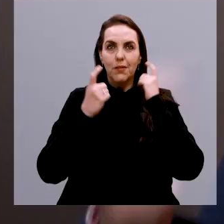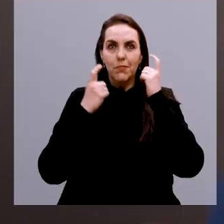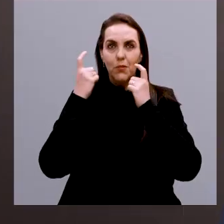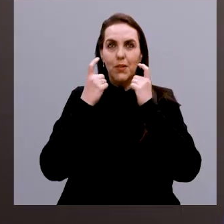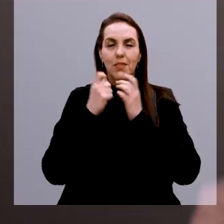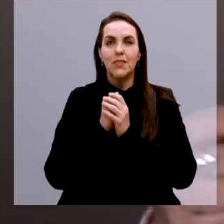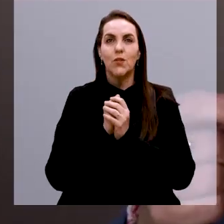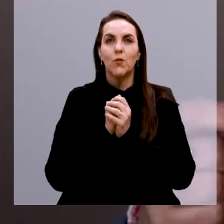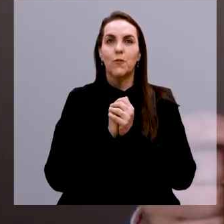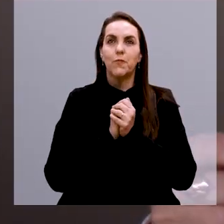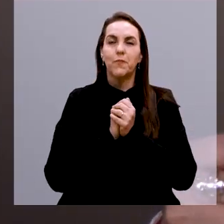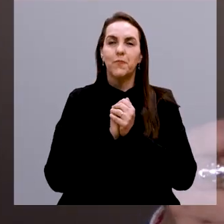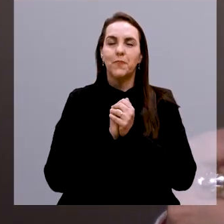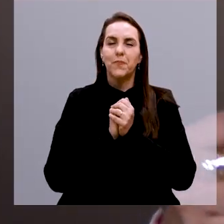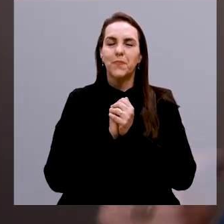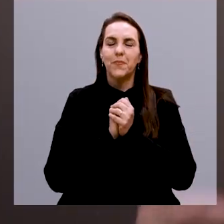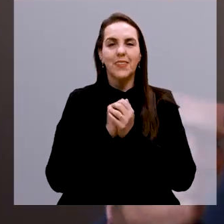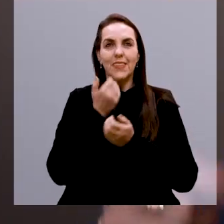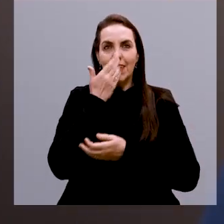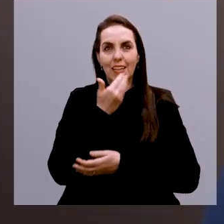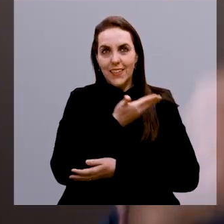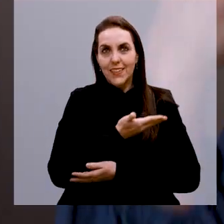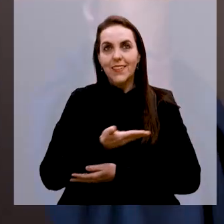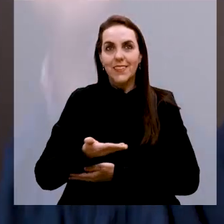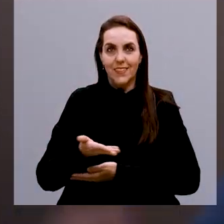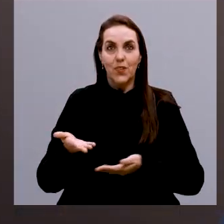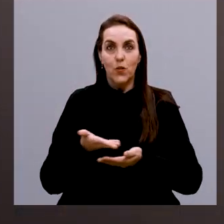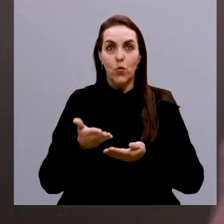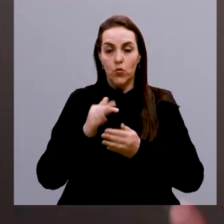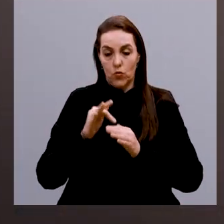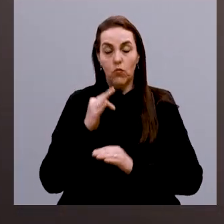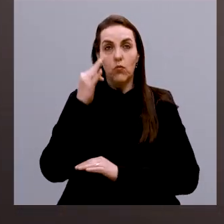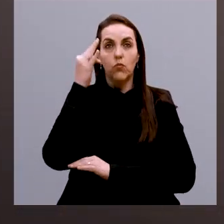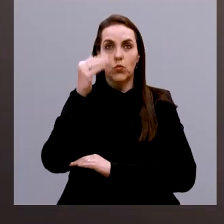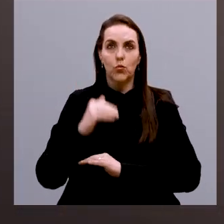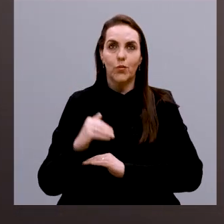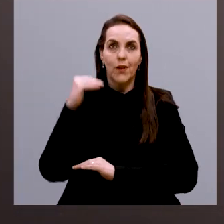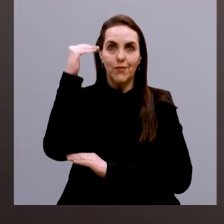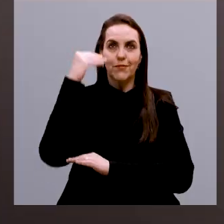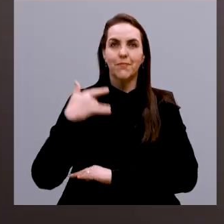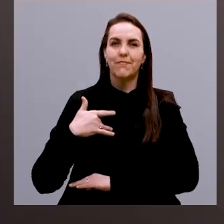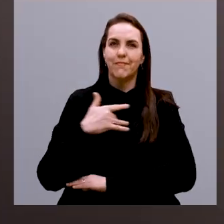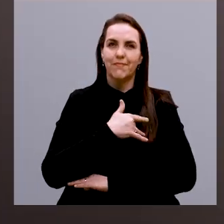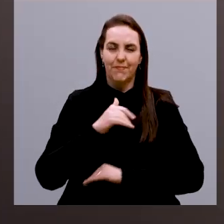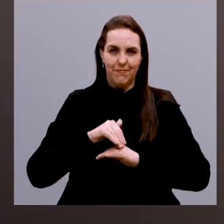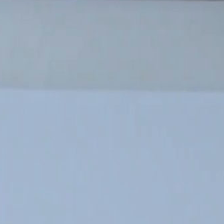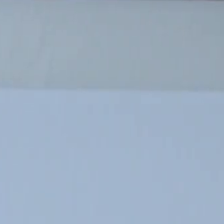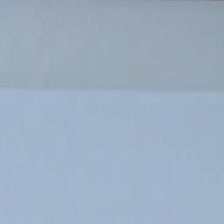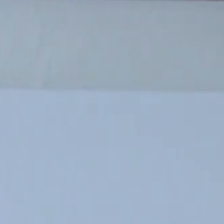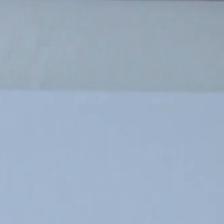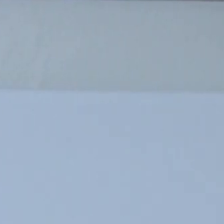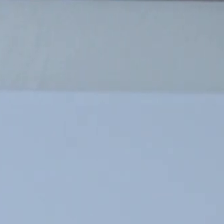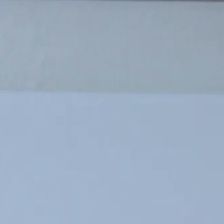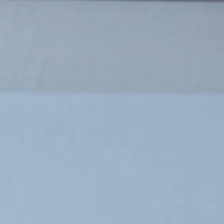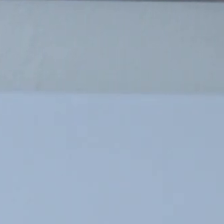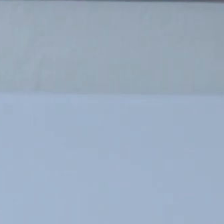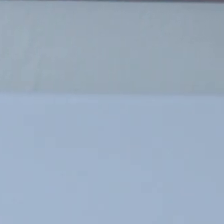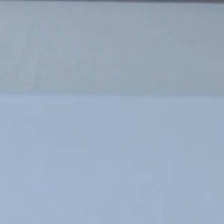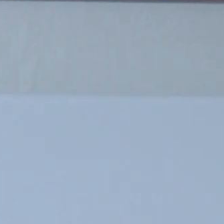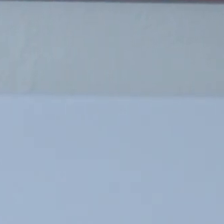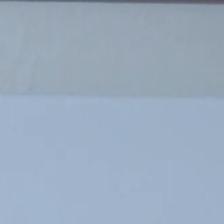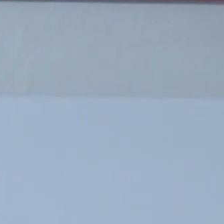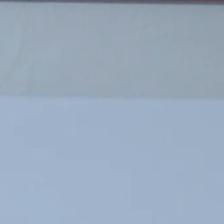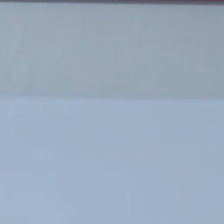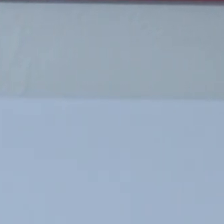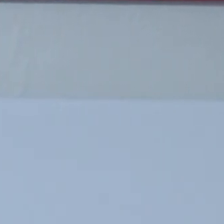preocupação com a saúde e dessa criança hoje, né, mas que vai ser um adulto, obviamente, muito mais saudável. A gente tenta não